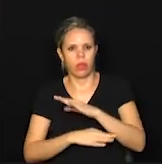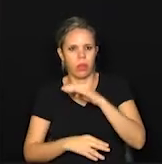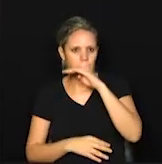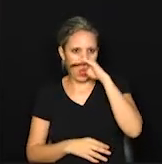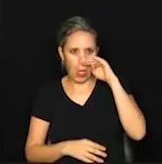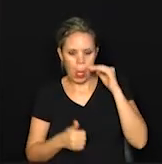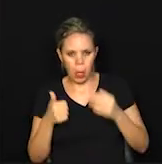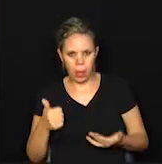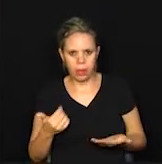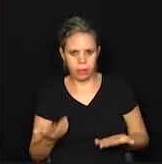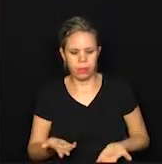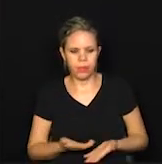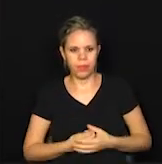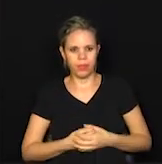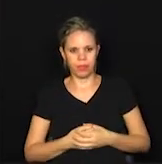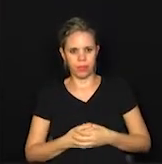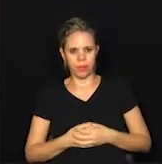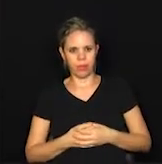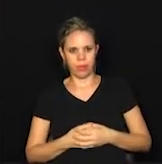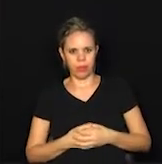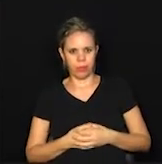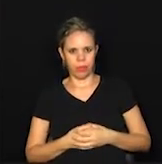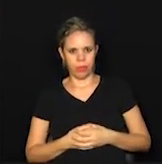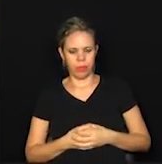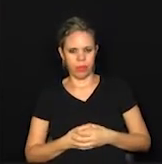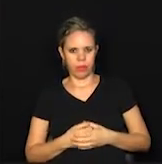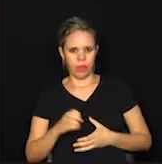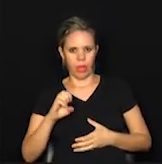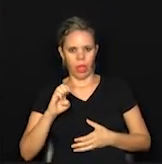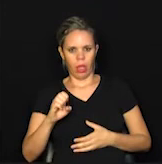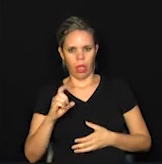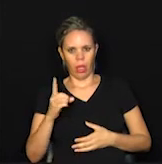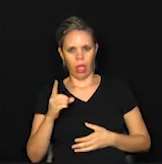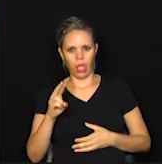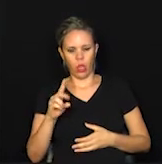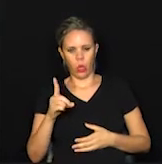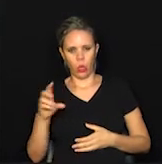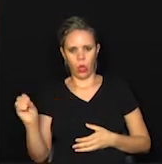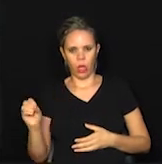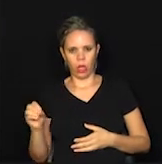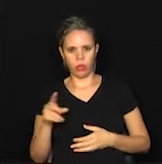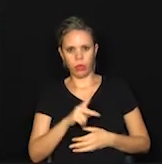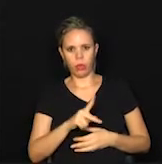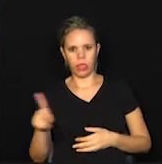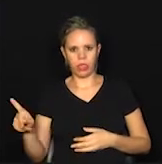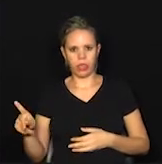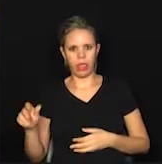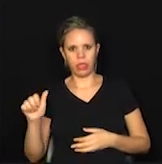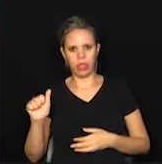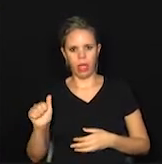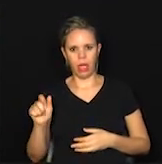bom? Então, com a palavra, Eduardo de Moraes, presidente da PESEC.